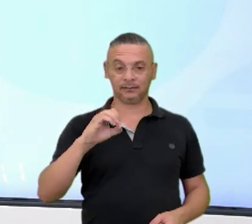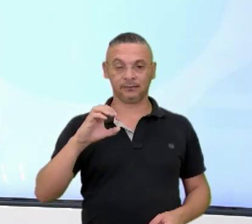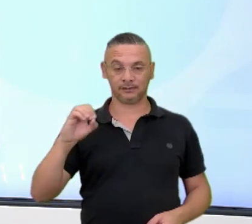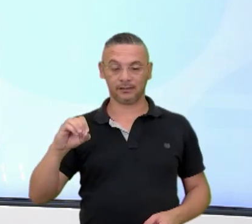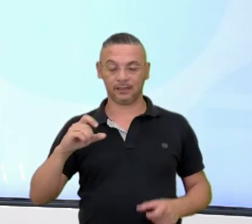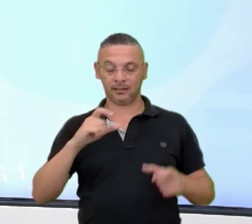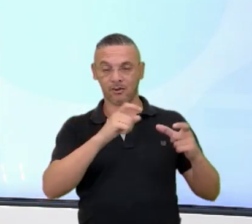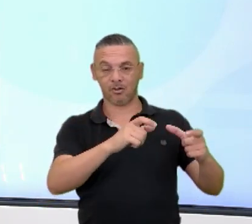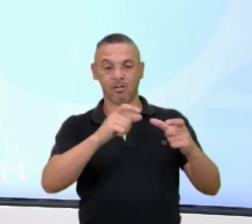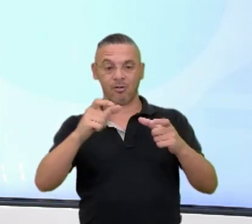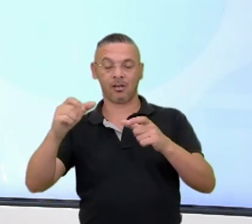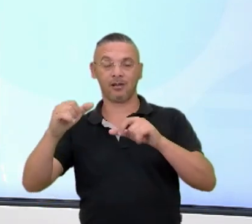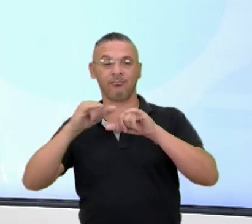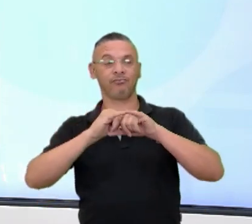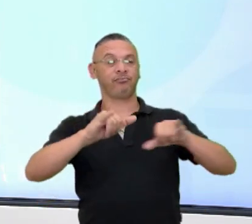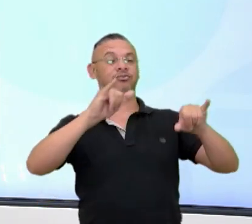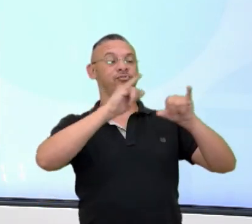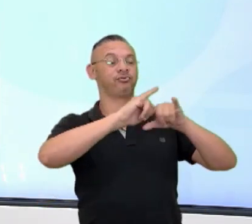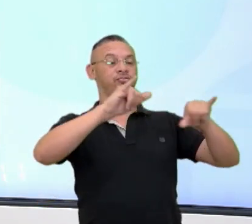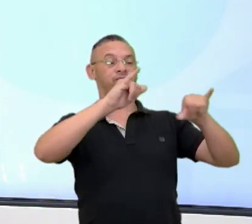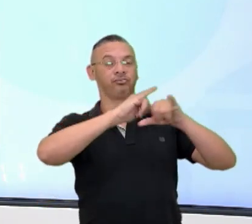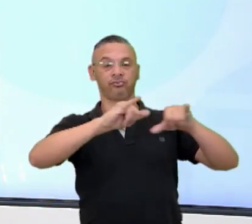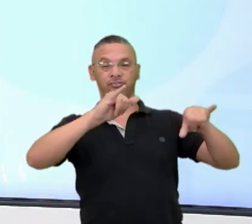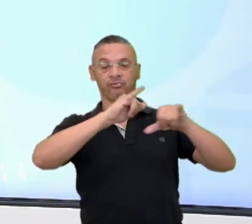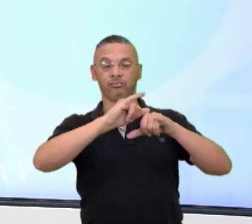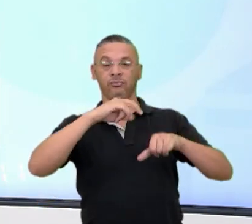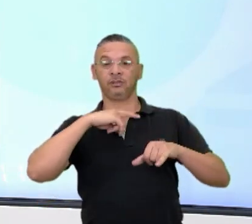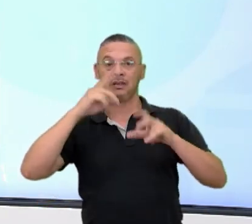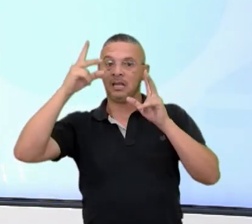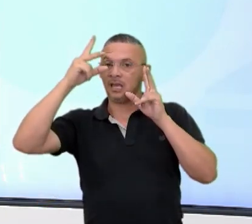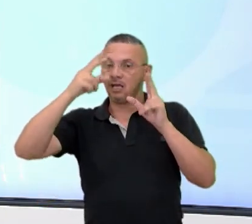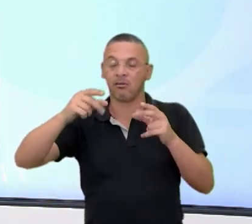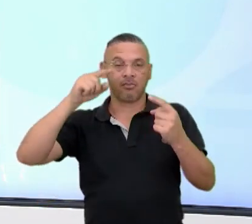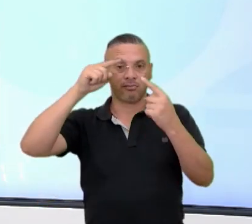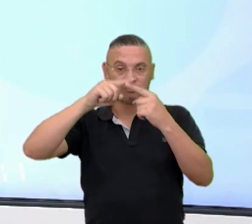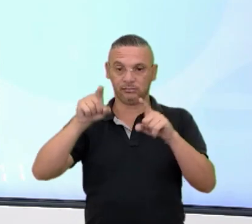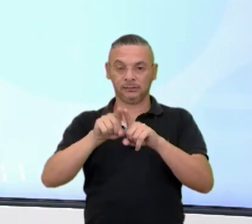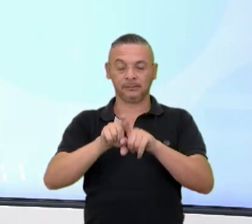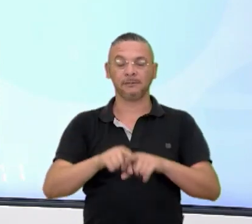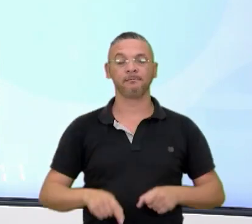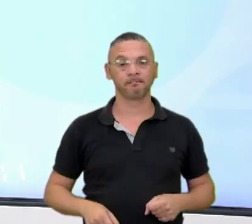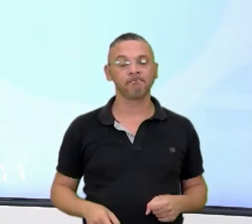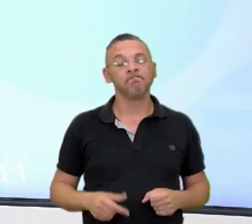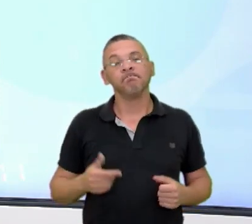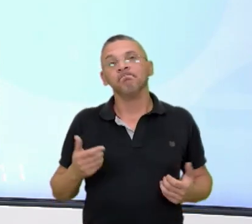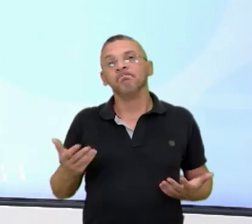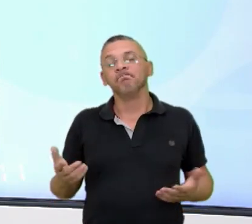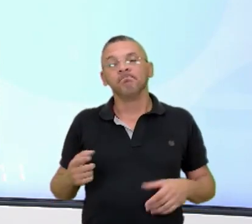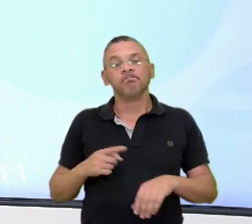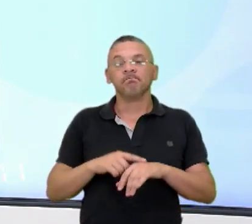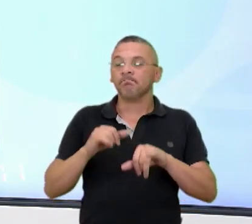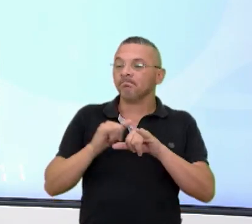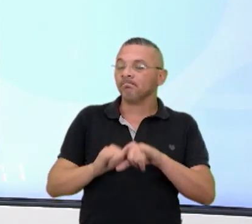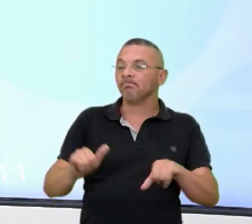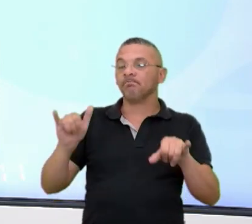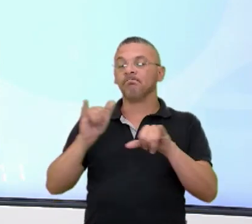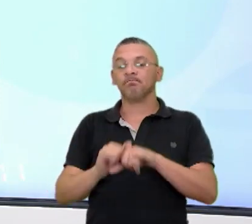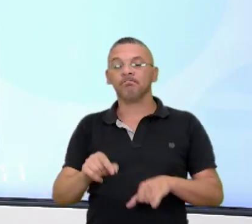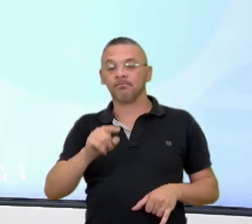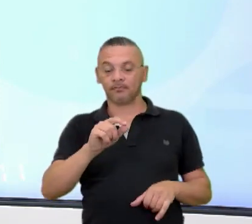falei de maneira muito rápida, sucinta e atropelada agora, você vai ver com calma na última aula. Então, foi